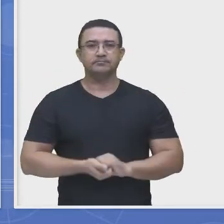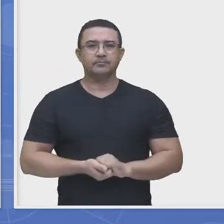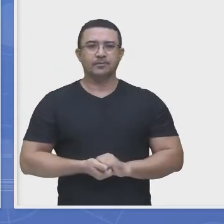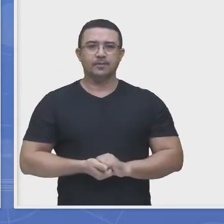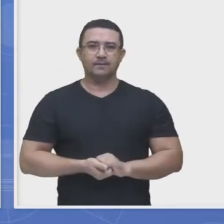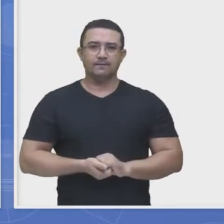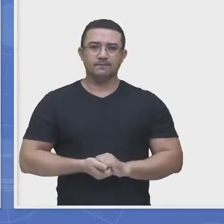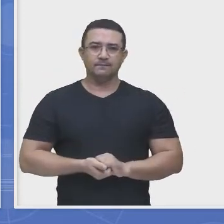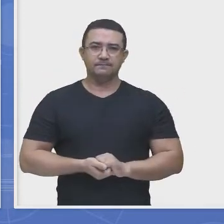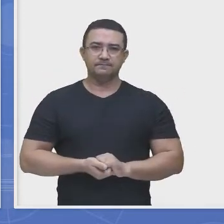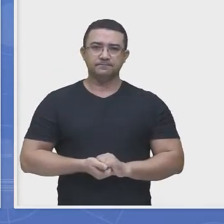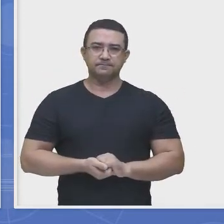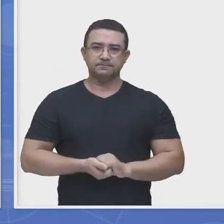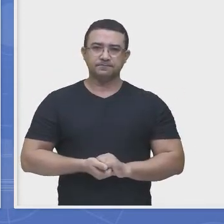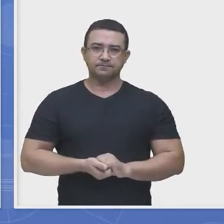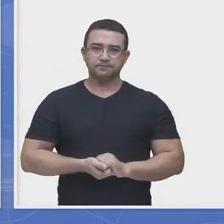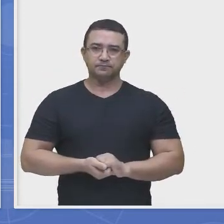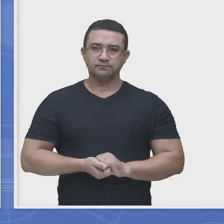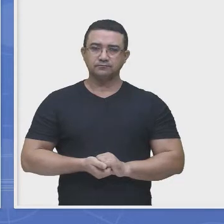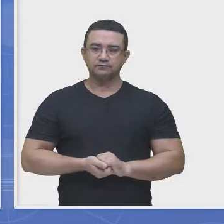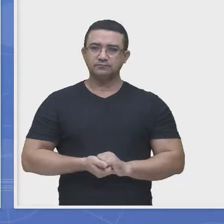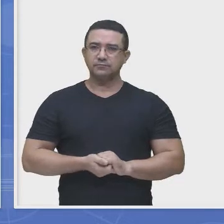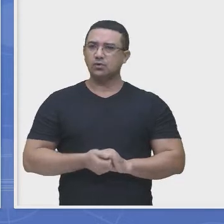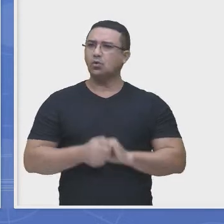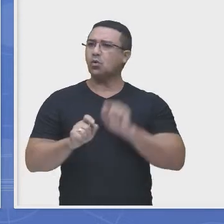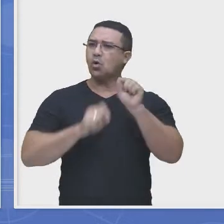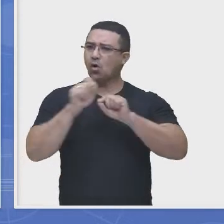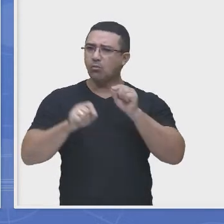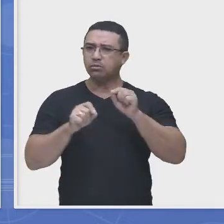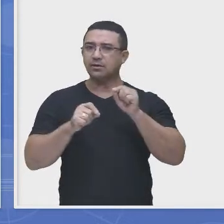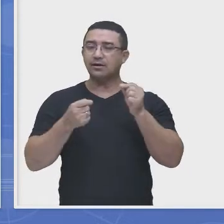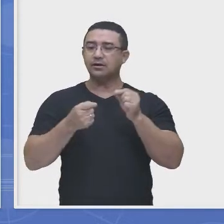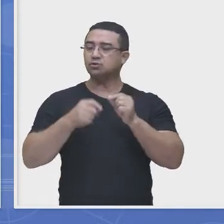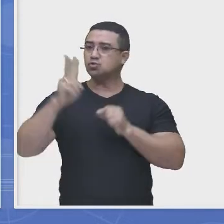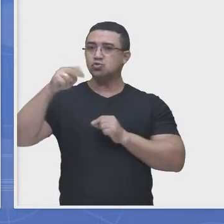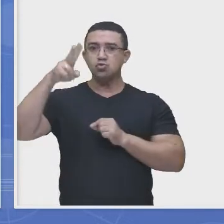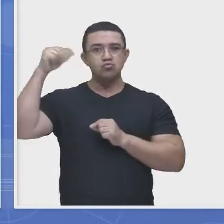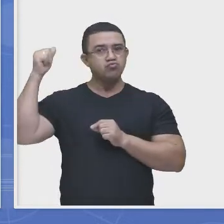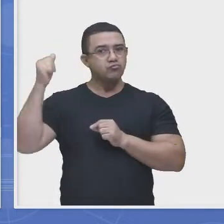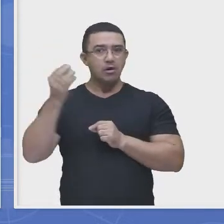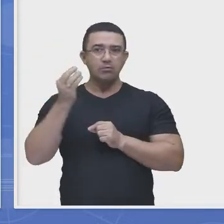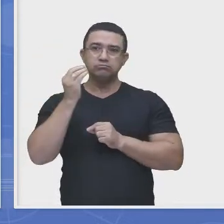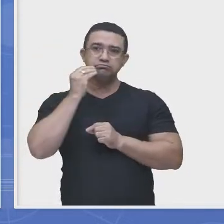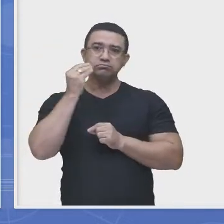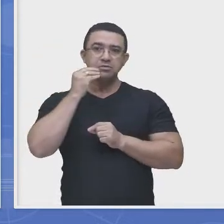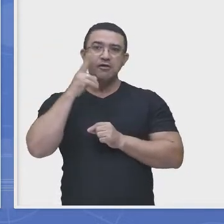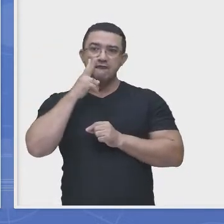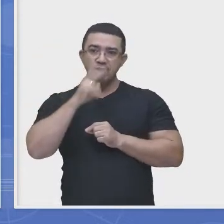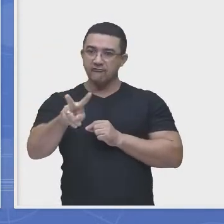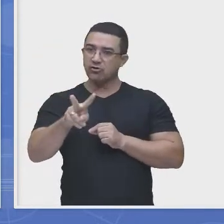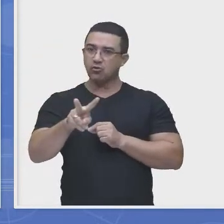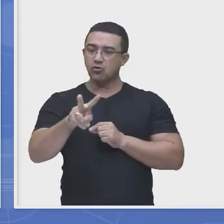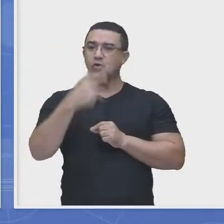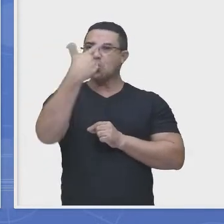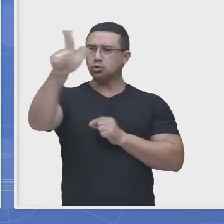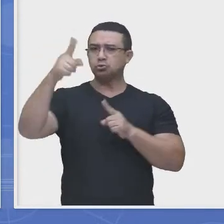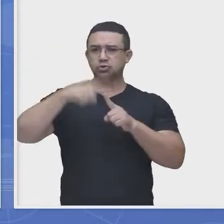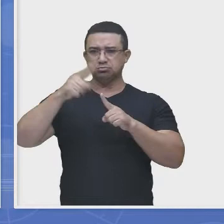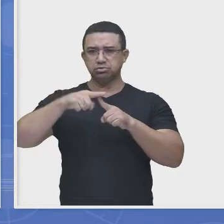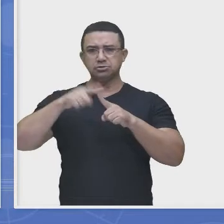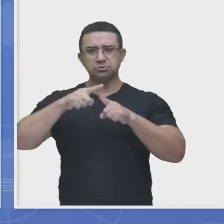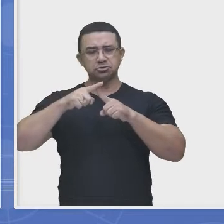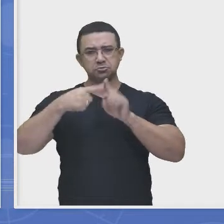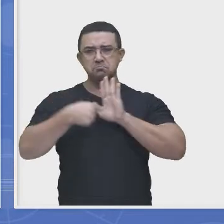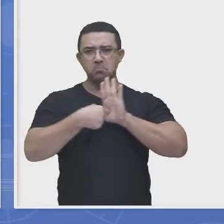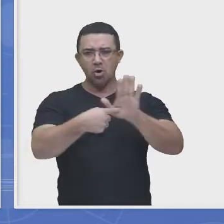vamos dizer, o alcance, jamais experimentado por qualquer outra manifestação cultural. E